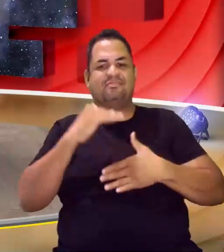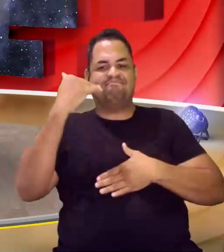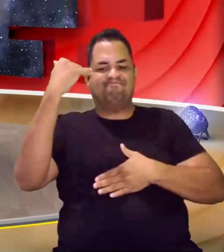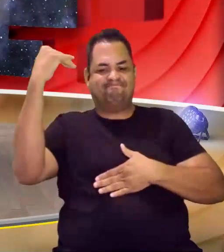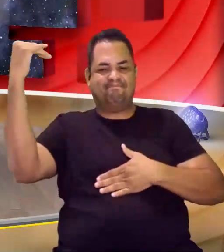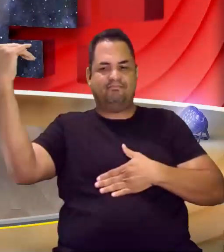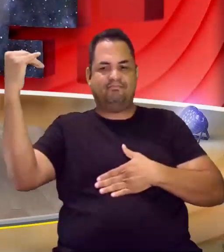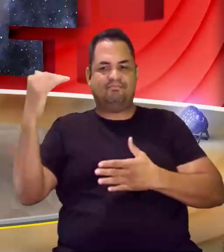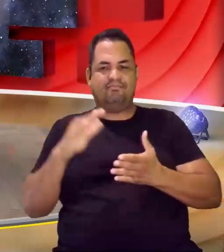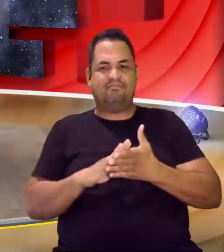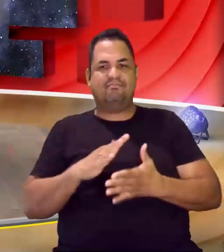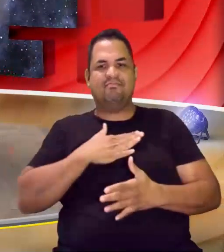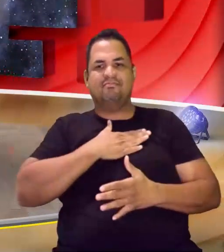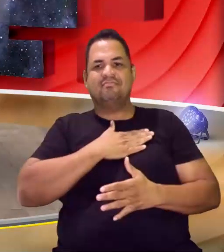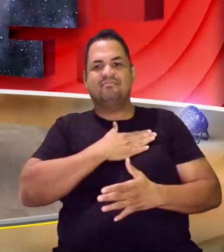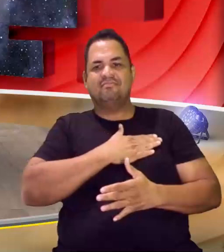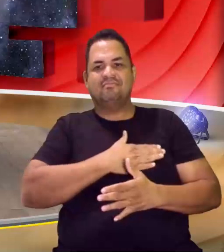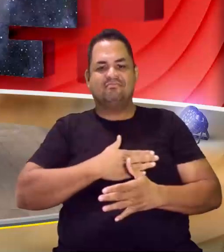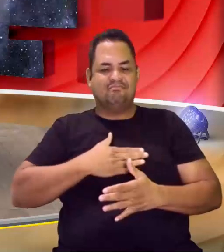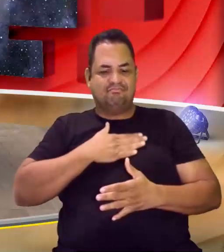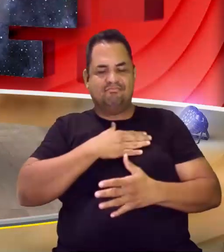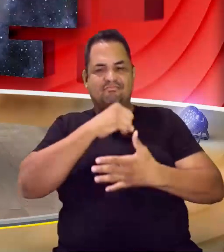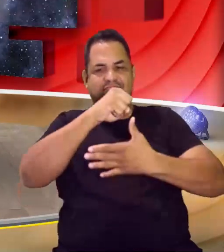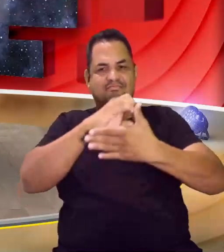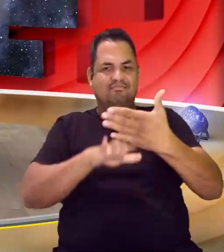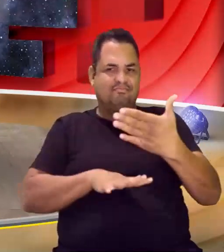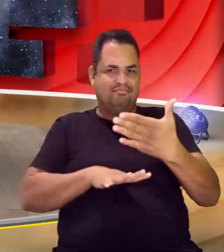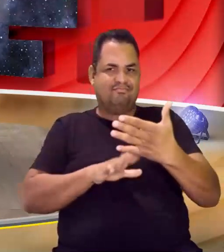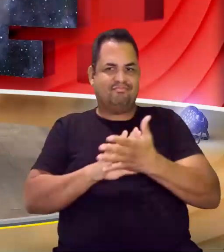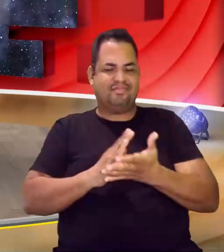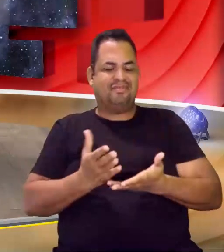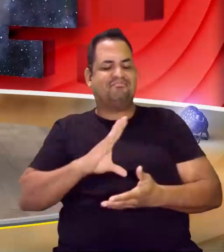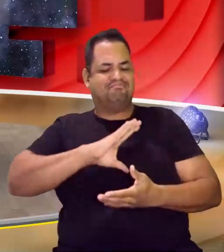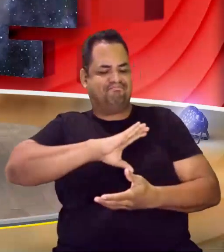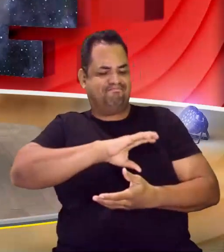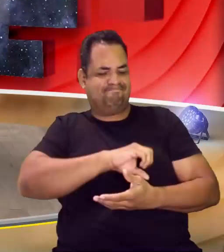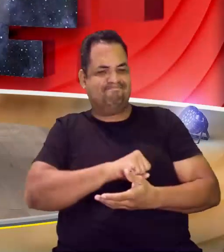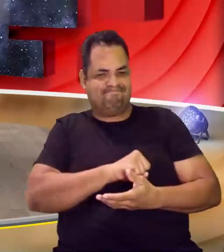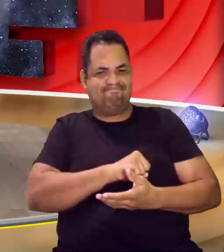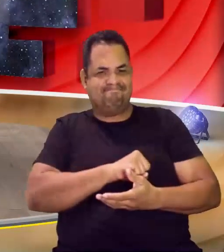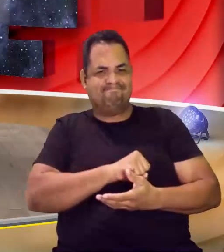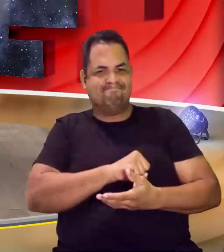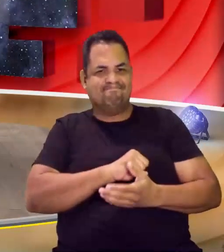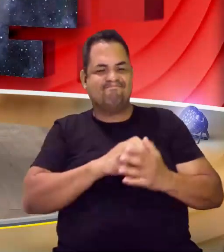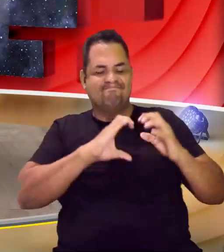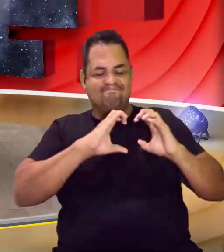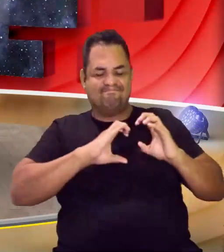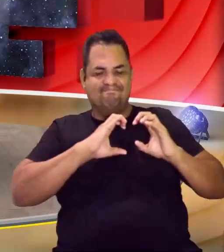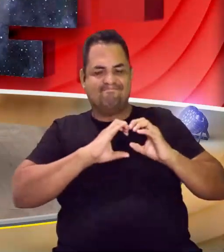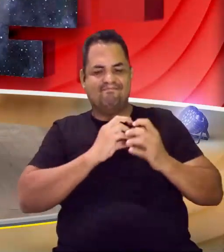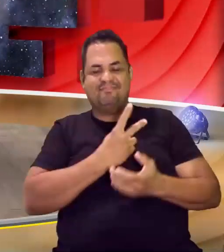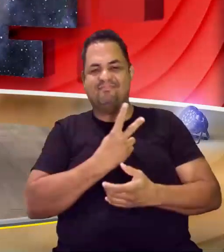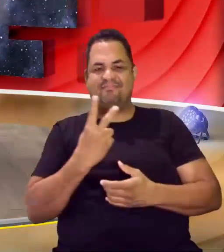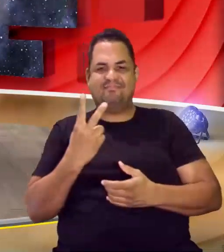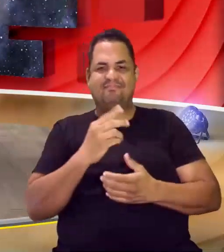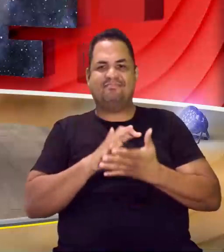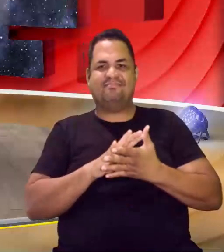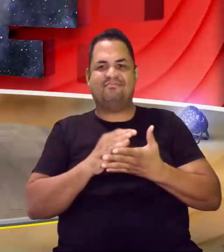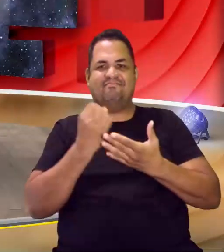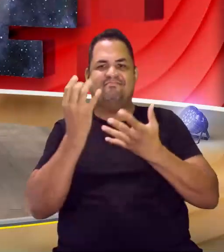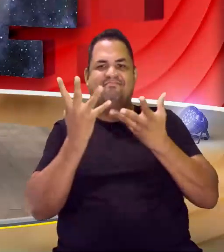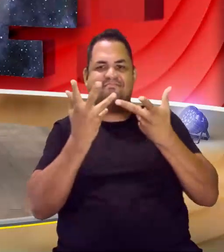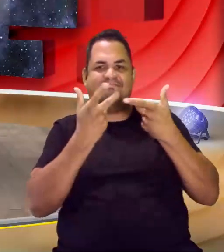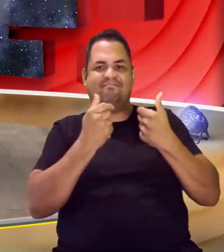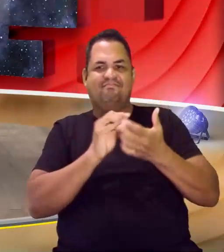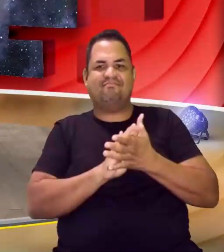Amém. E aí, gostaram das questões? Eu amei as duas. Eu também, as duas, né, são maravilhosas. Boa. Foi legal.